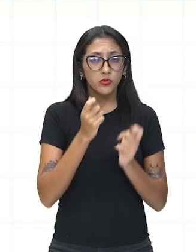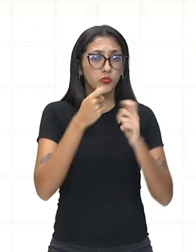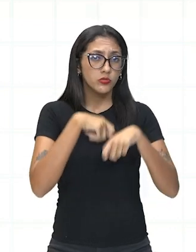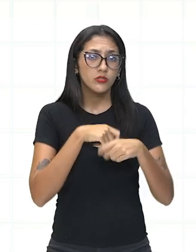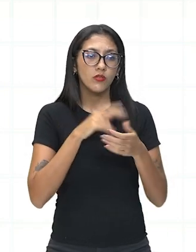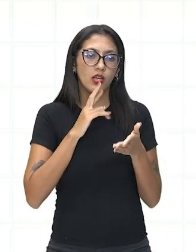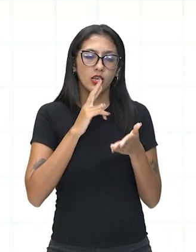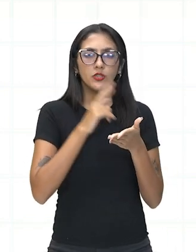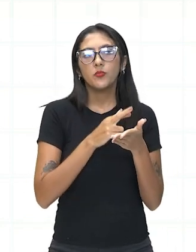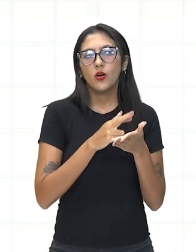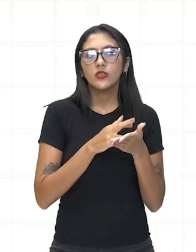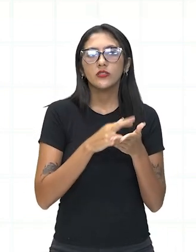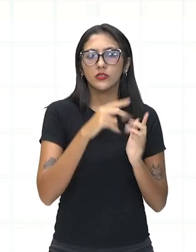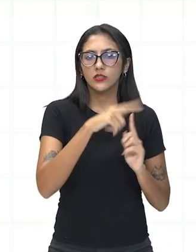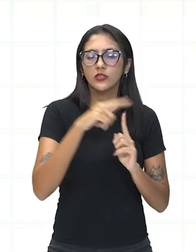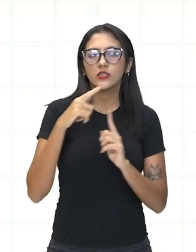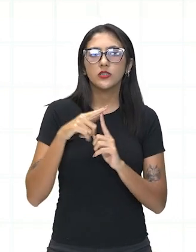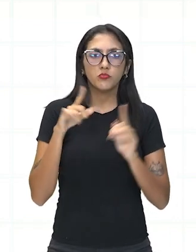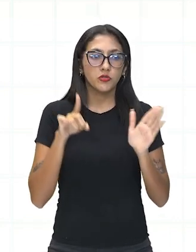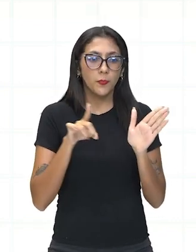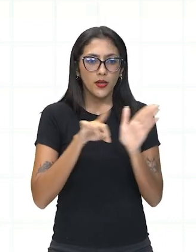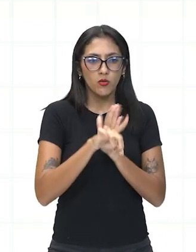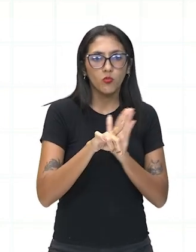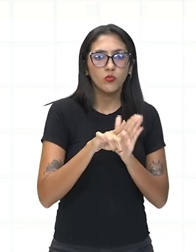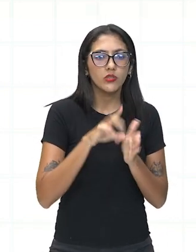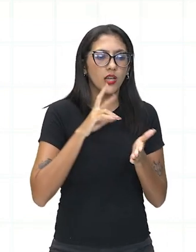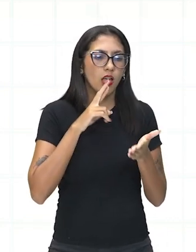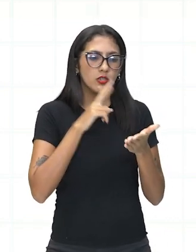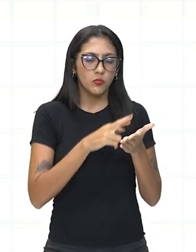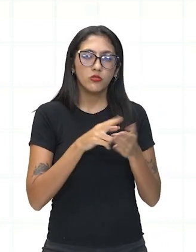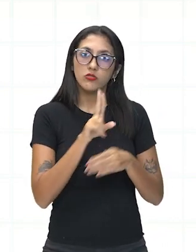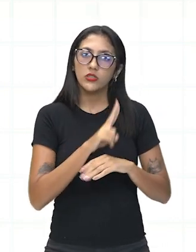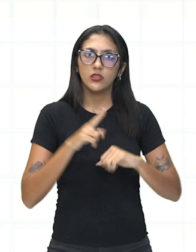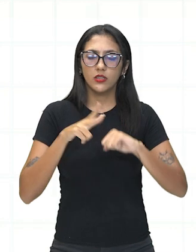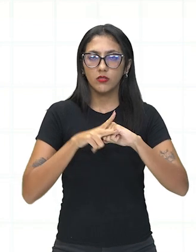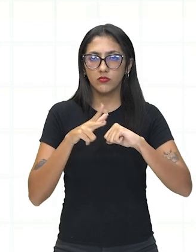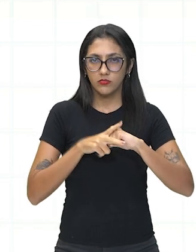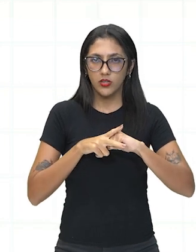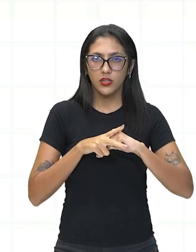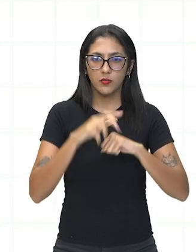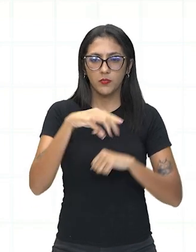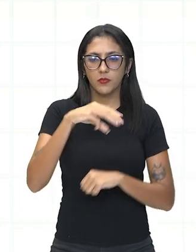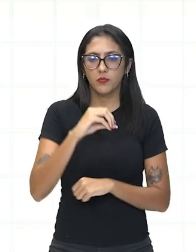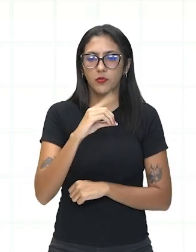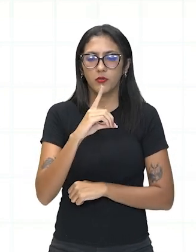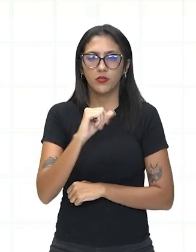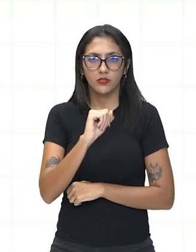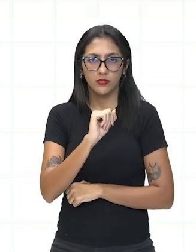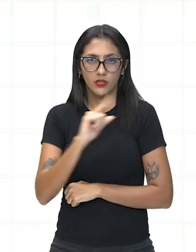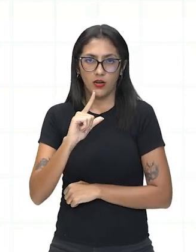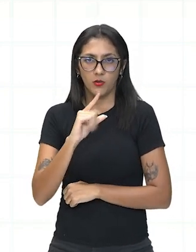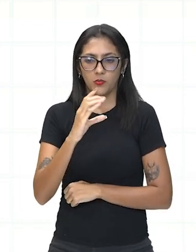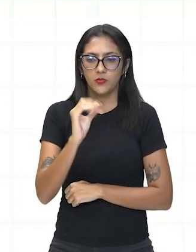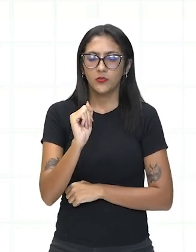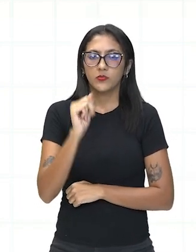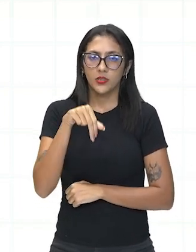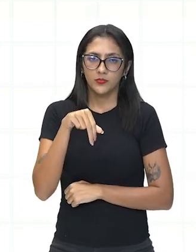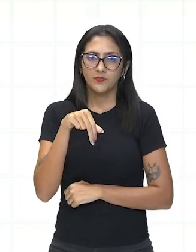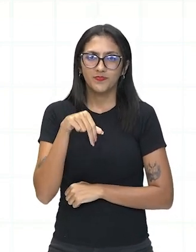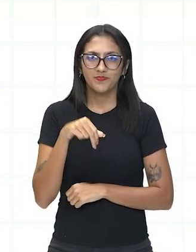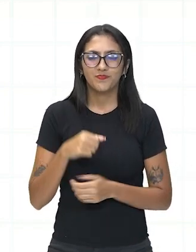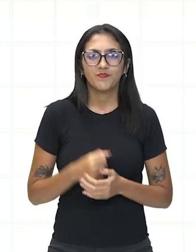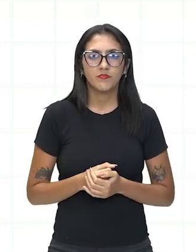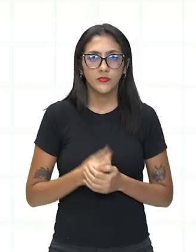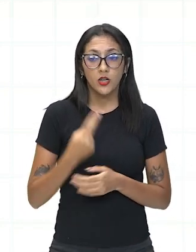responder, né? Utilizando o verbo modal can, assim como as respostas curtas e